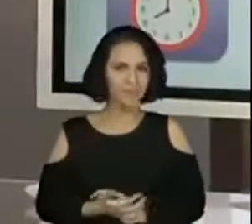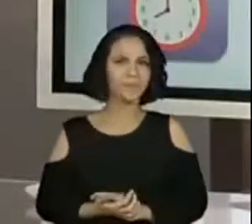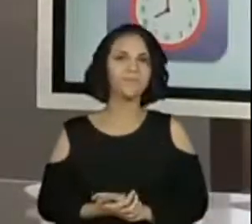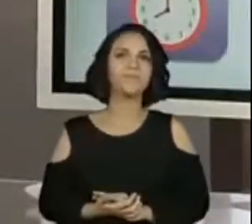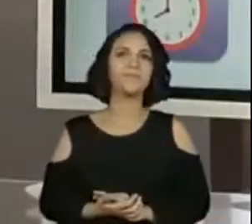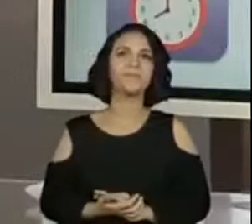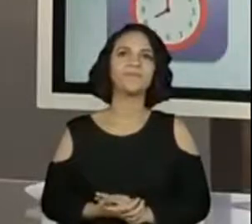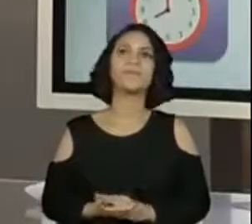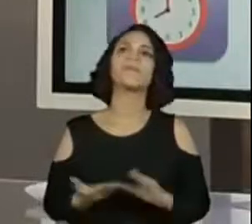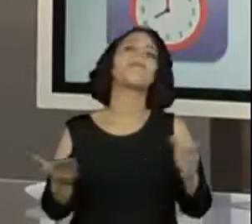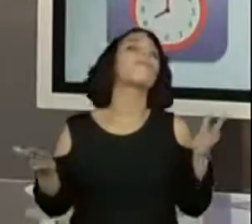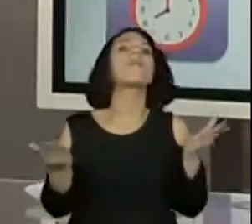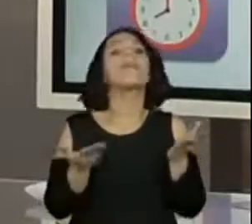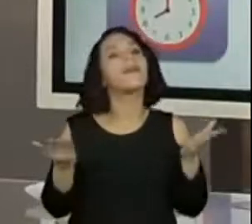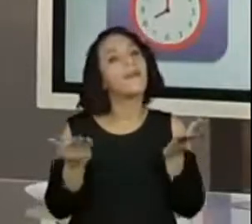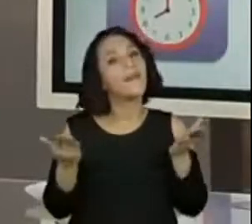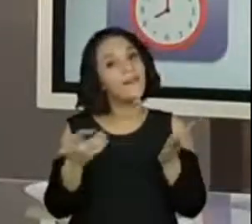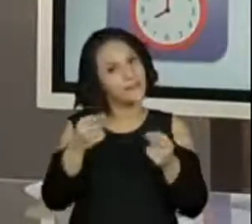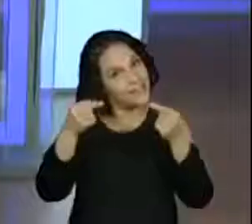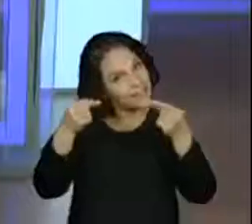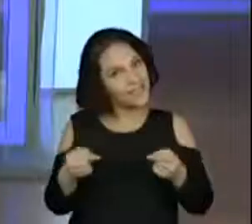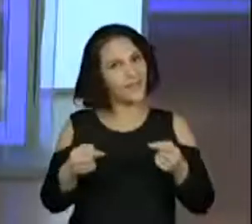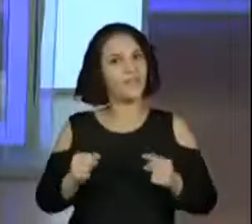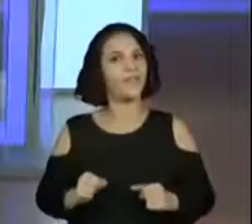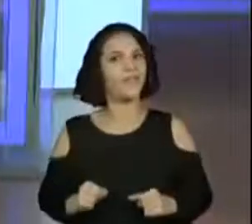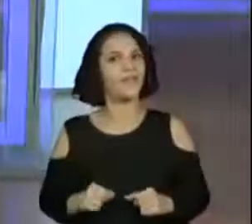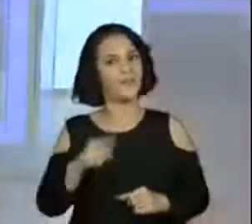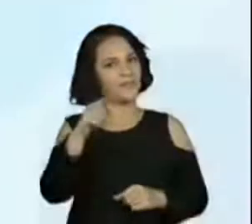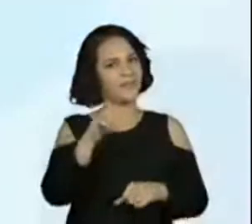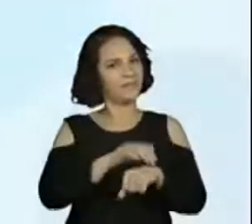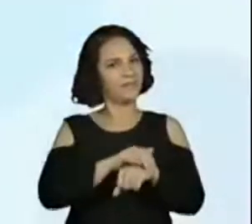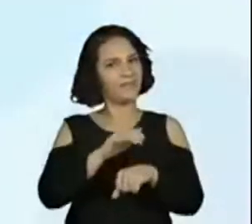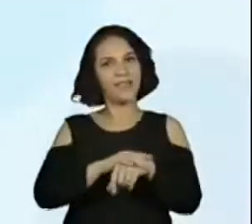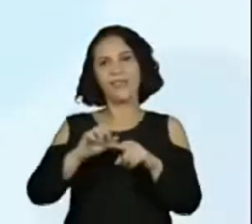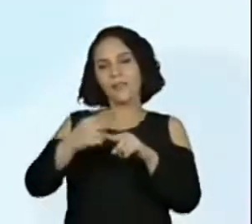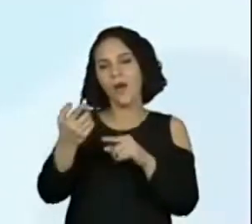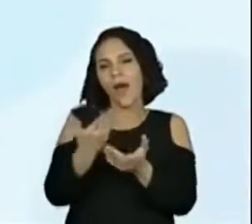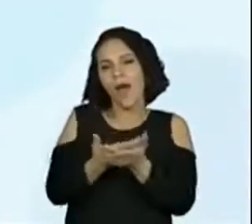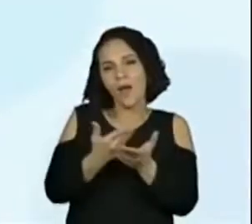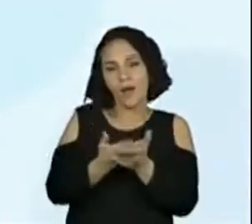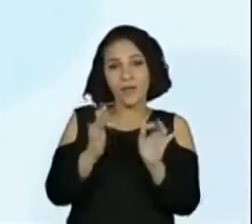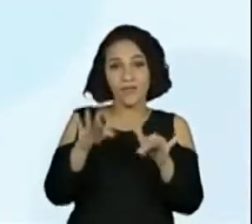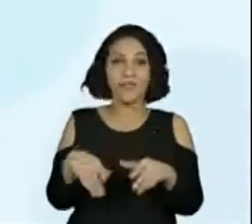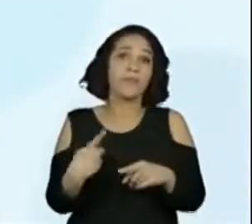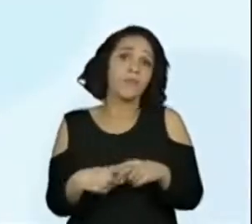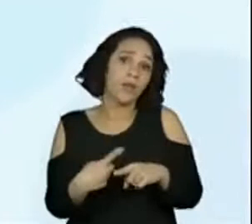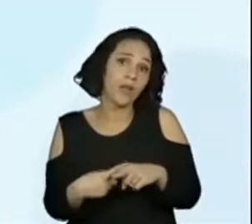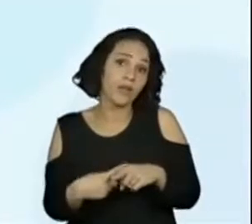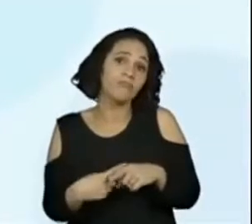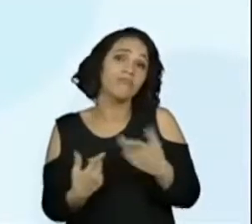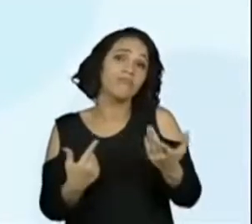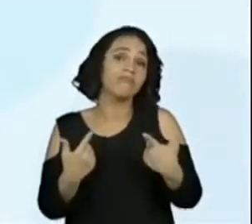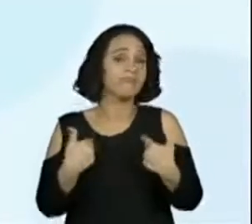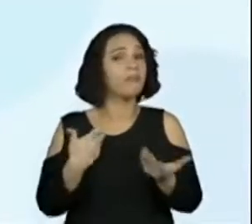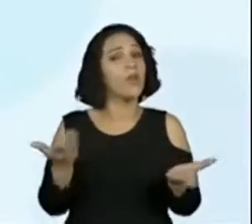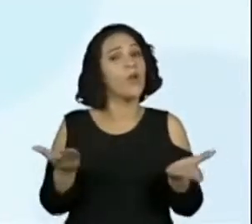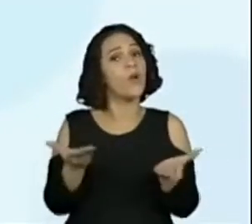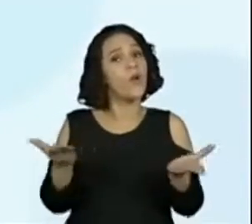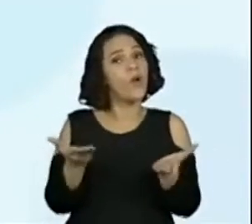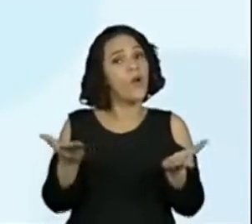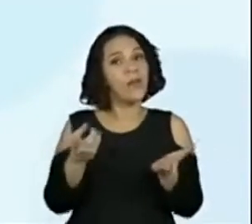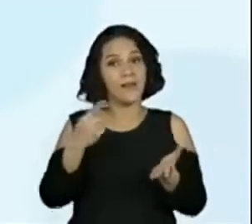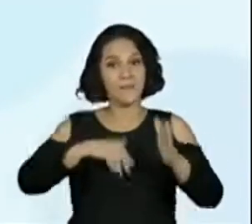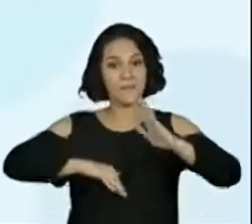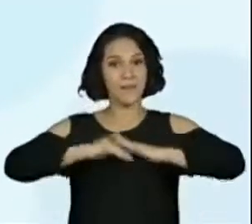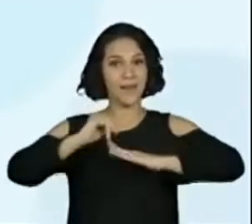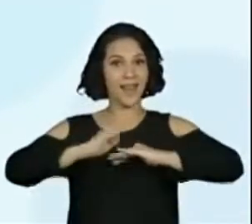deixar de desafio para vocês fazerem assim que a aula acabar. Porque chegou a hora da nossa mão